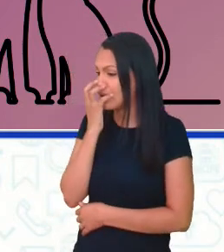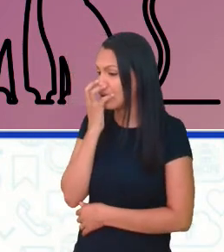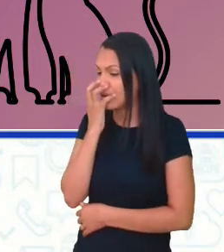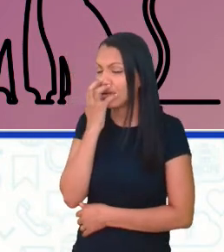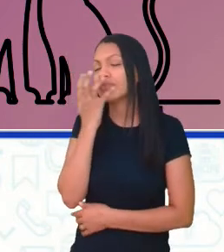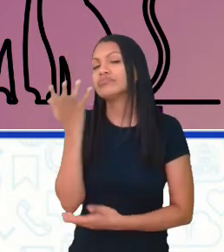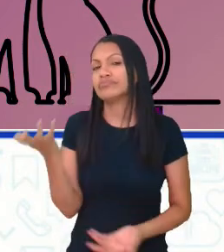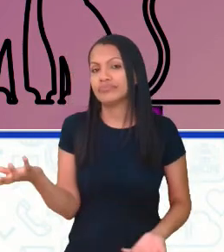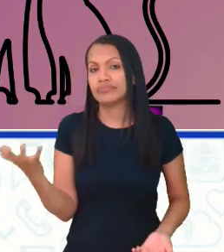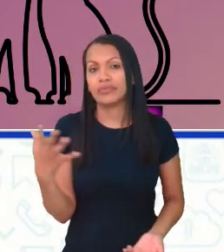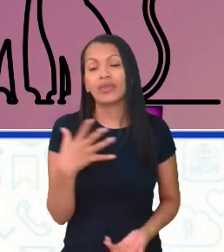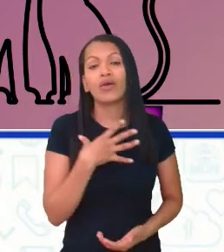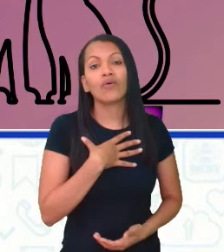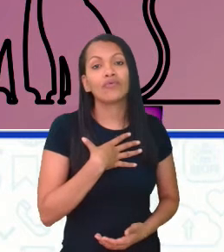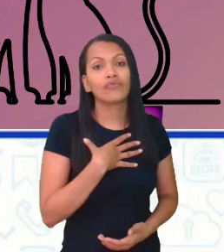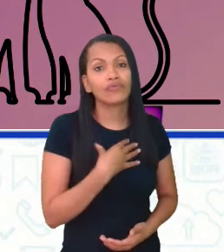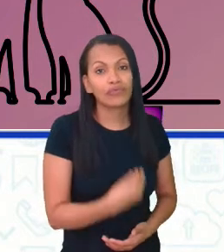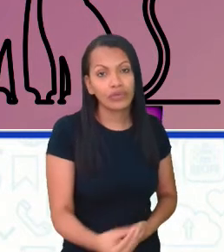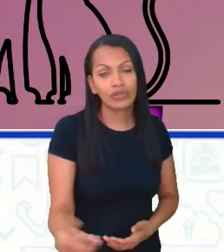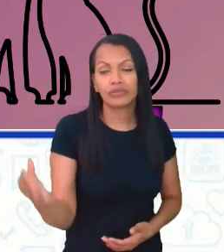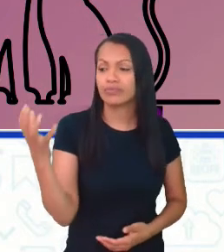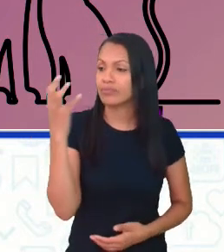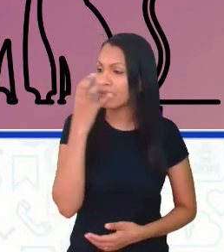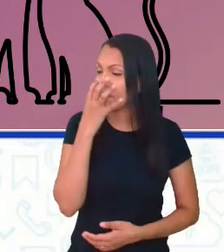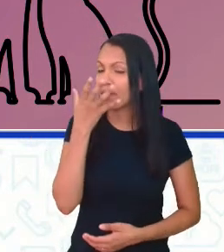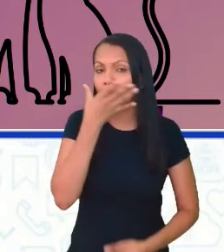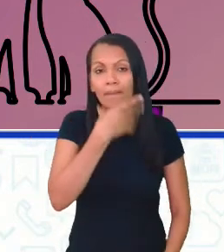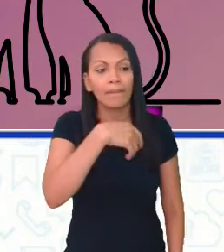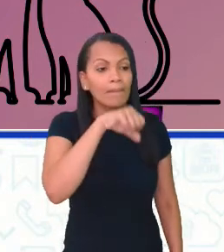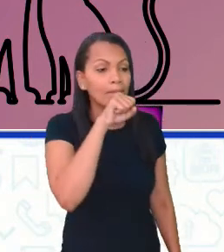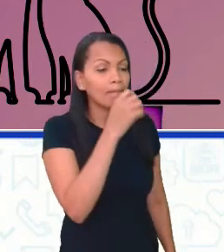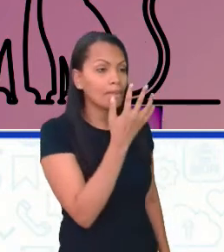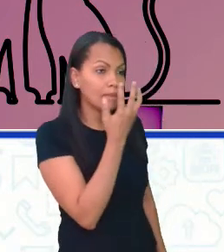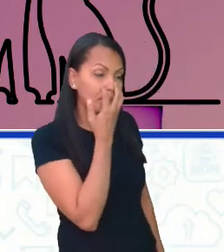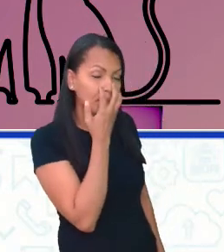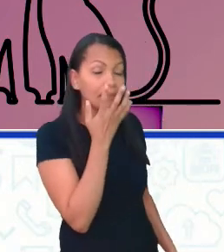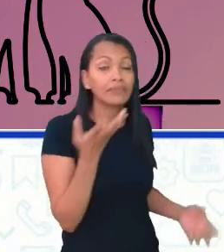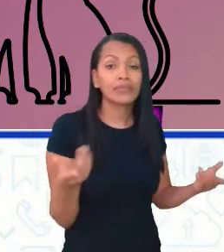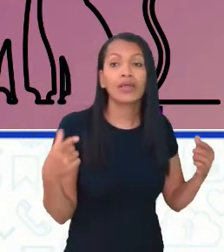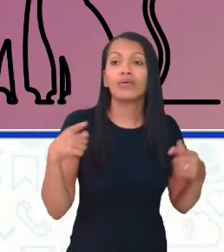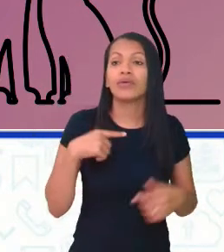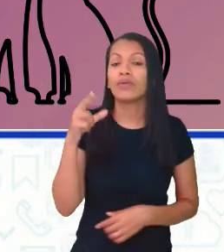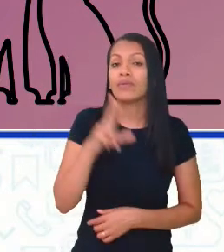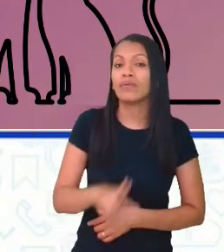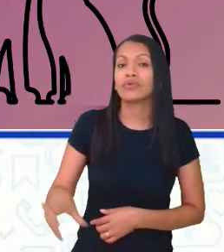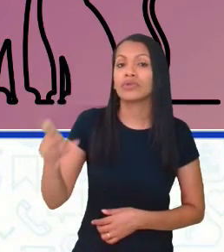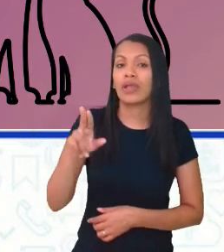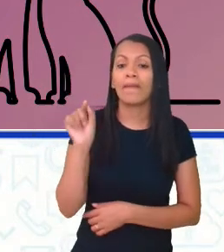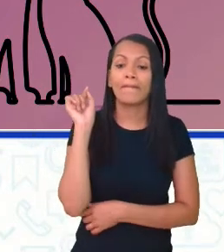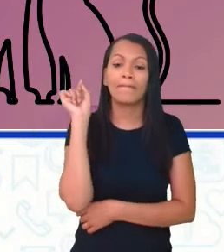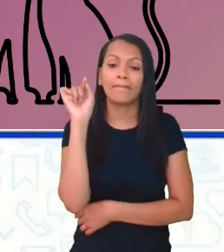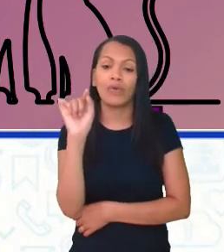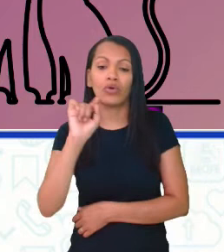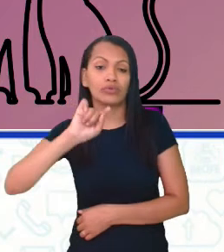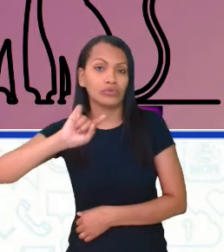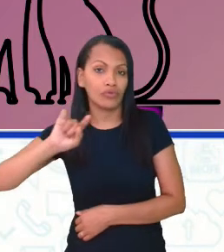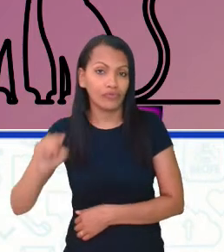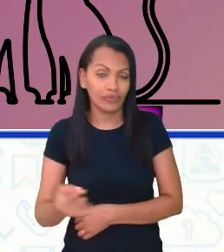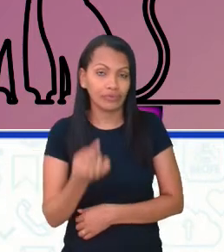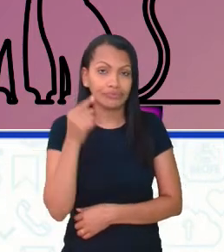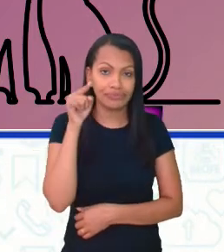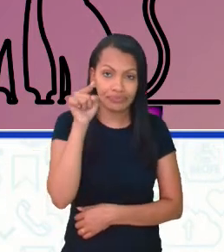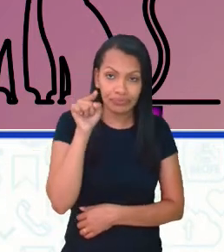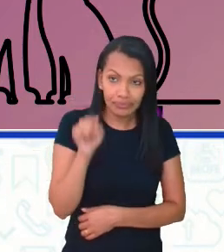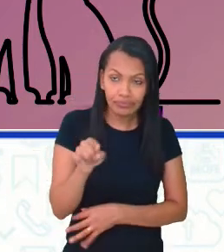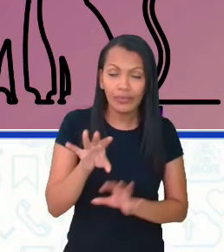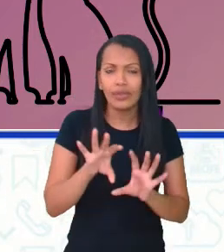E aqui a gente percebe uso de pontos, uso de 2 pontos. A gente também percebe uma ausência de vírgulas em todo